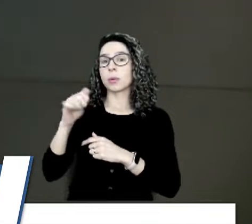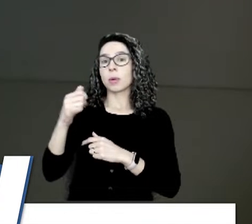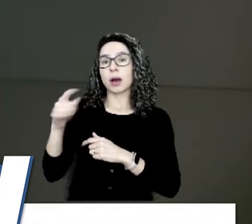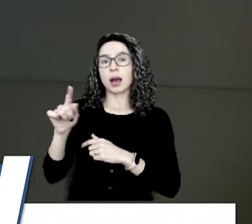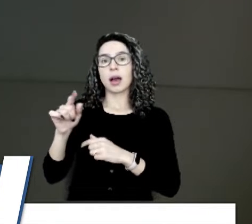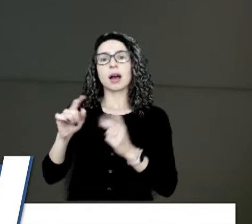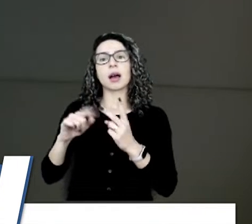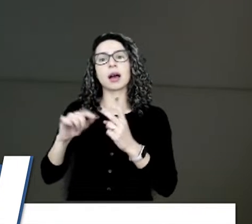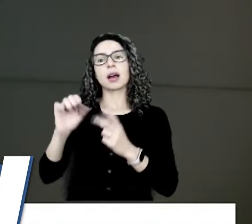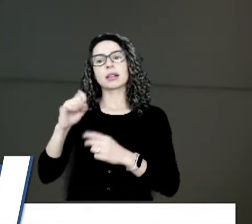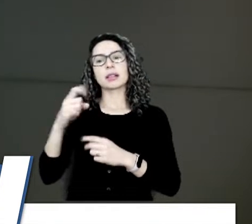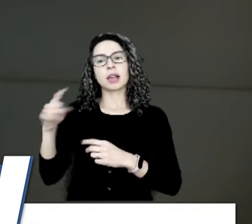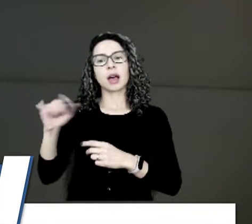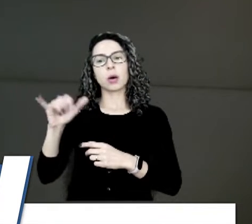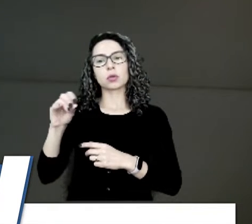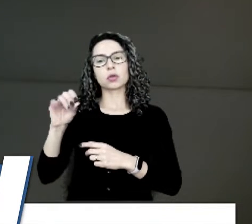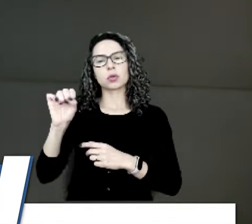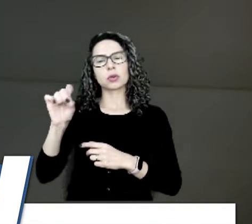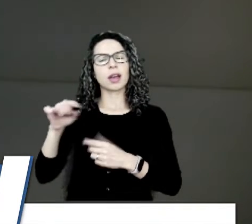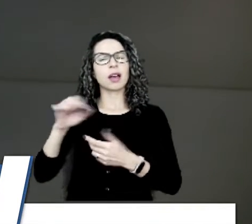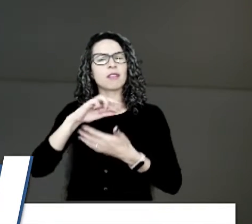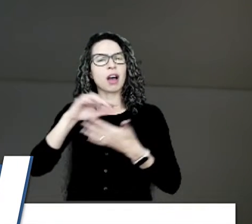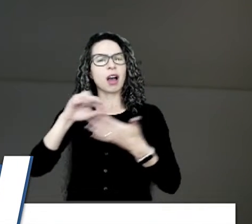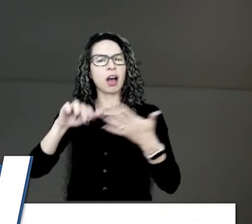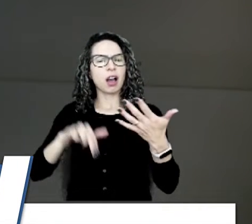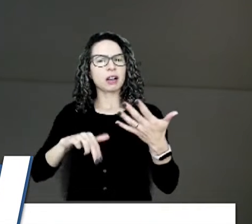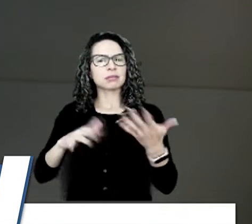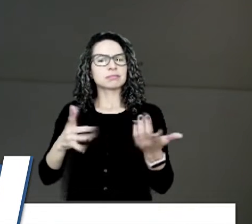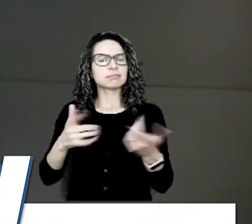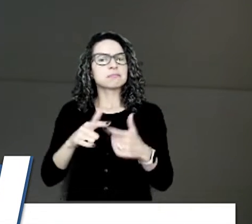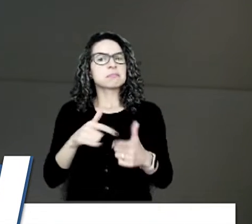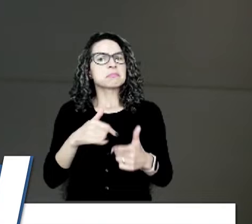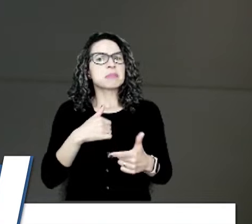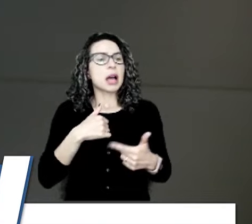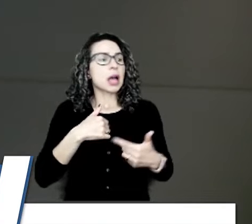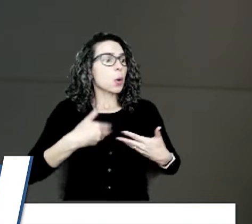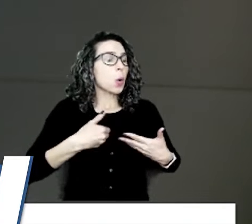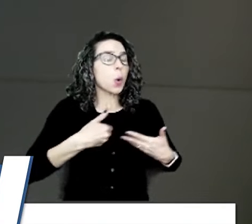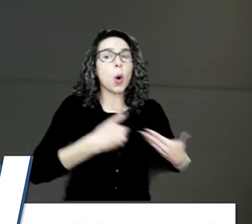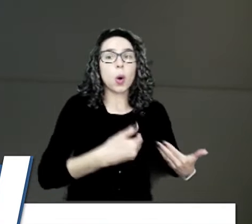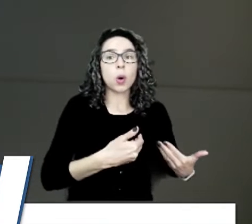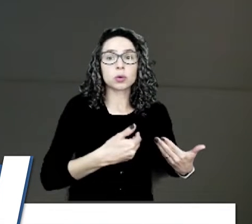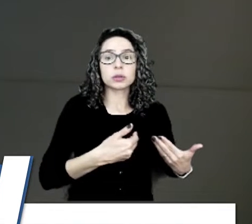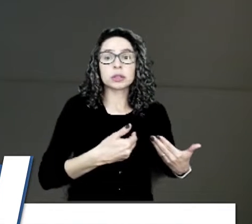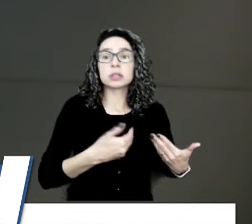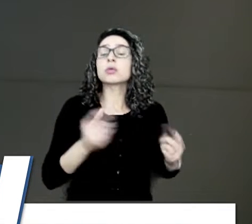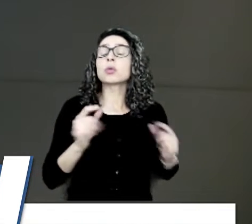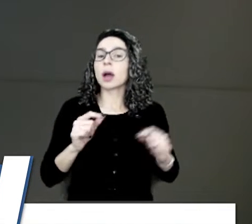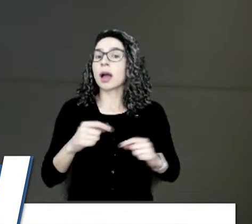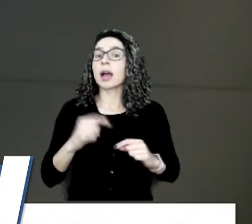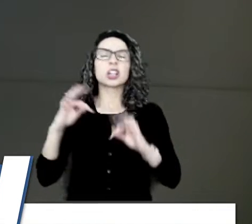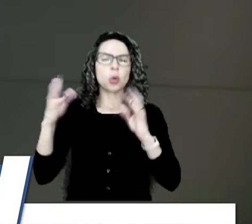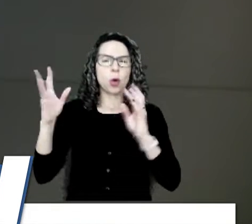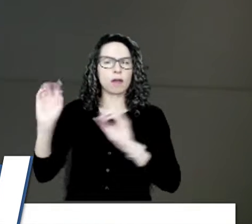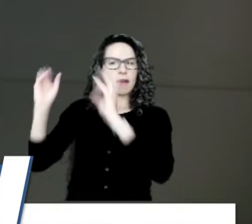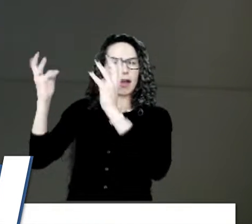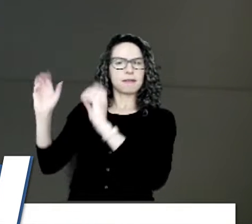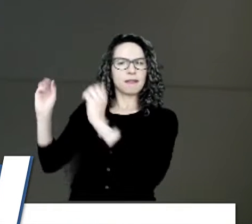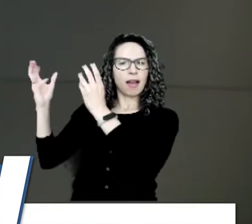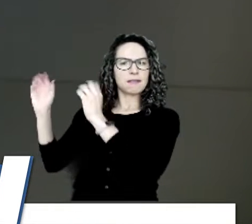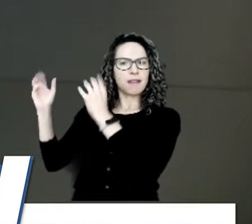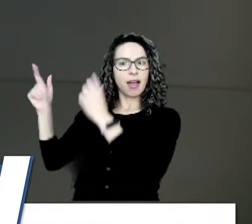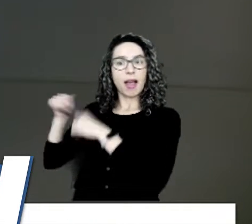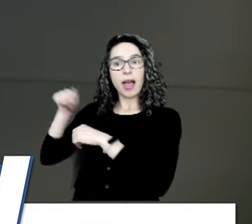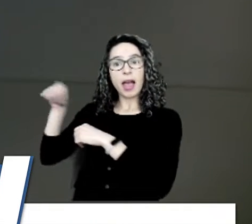várias cidades. Mas engraçado que eu não recebi nenhum convite, porque todas essas festas aí foram feitas